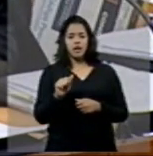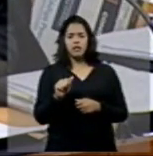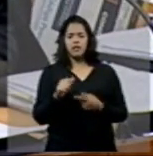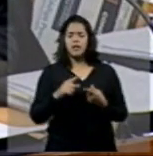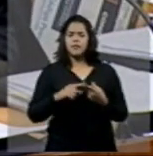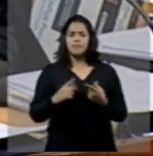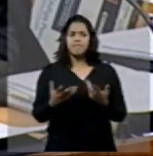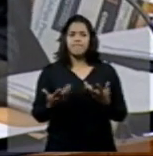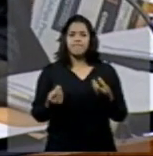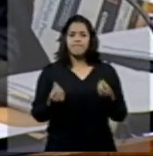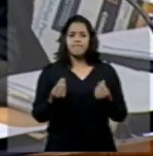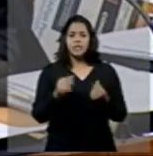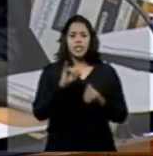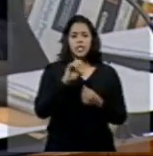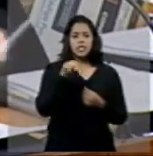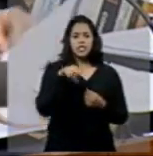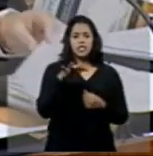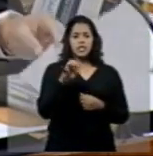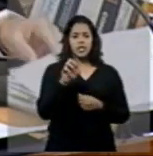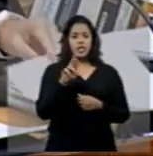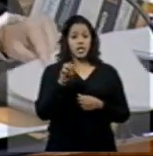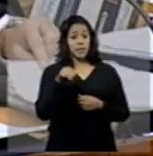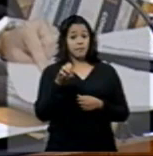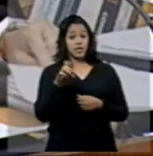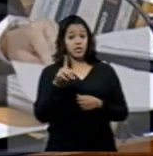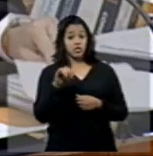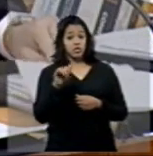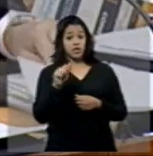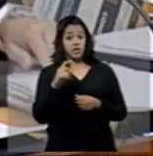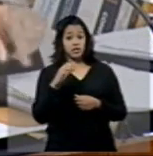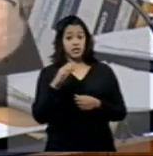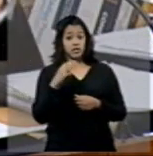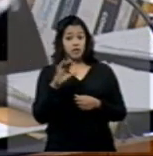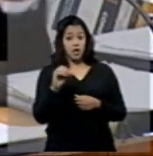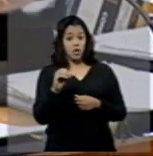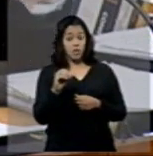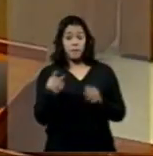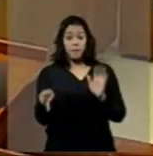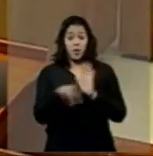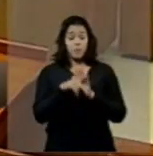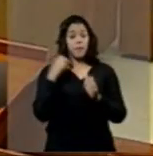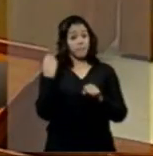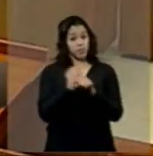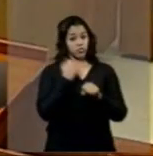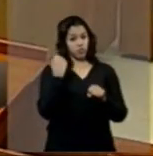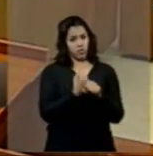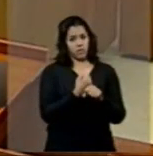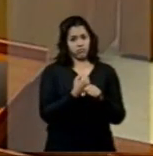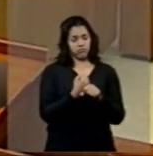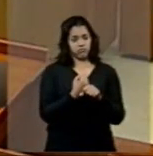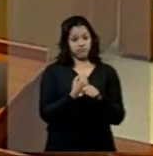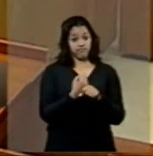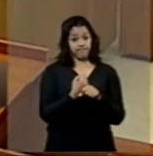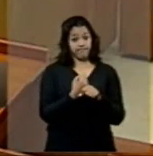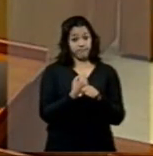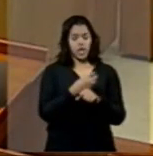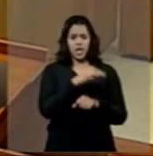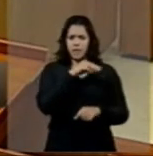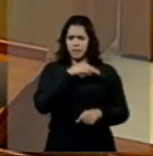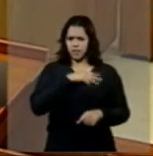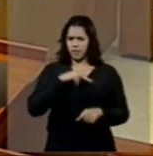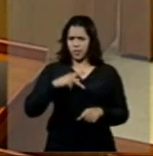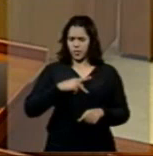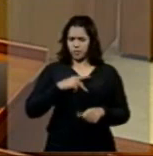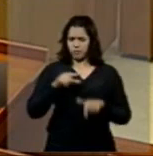uma ilícita intermediação de mão de obra, que é combatida pelo Ministério Público